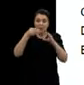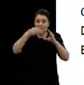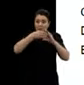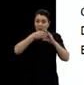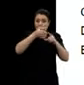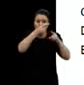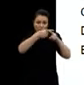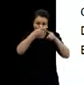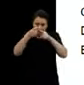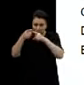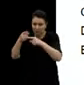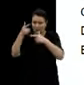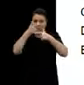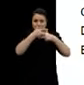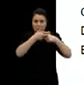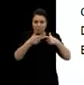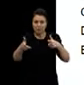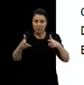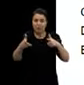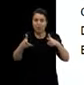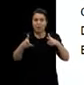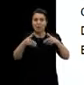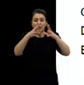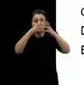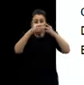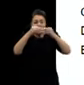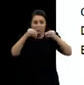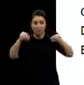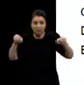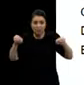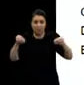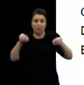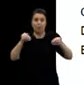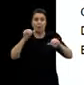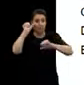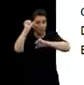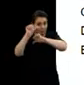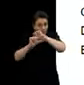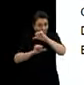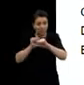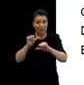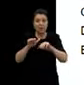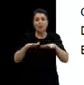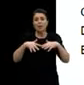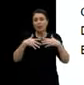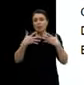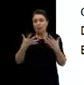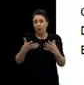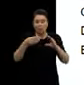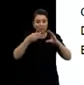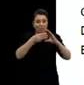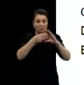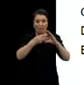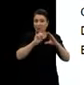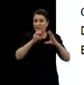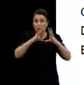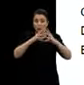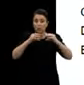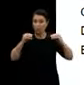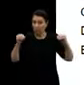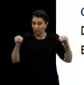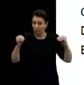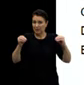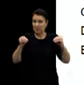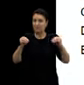se divide e ela tem que morrer para que haja uma renovação. Então, quando a célula não morre,